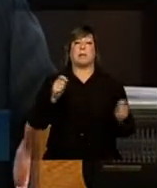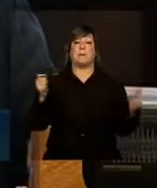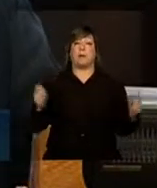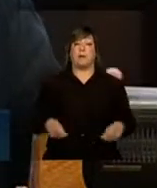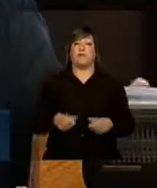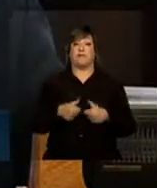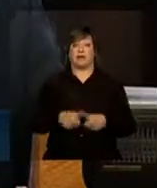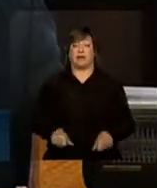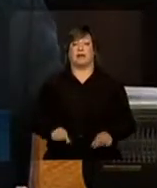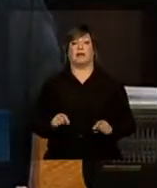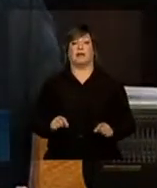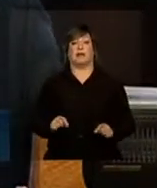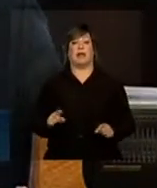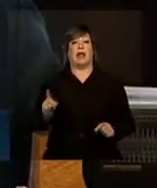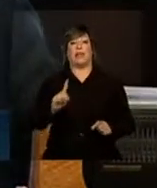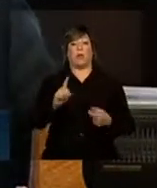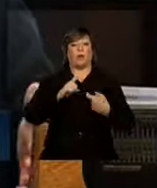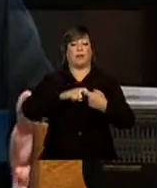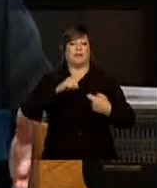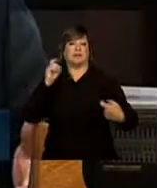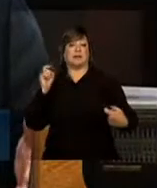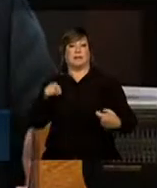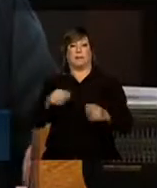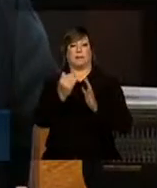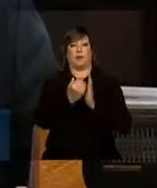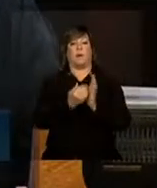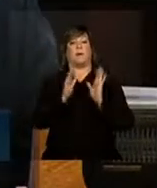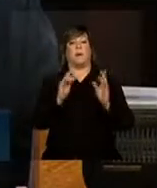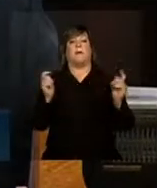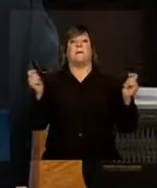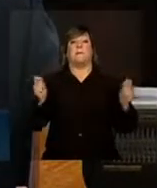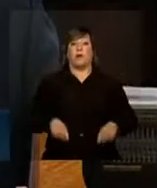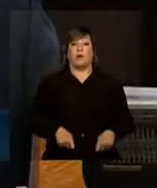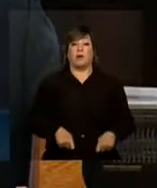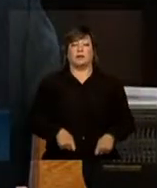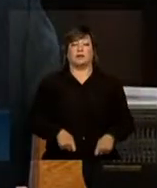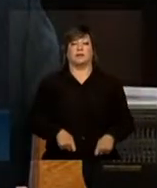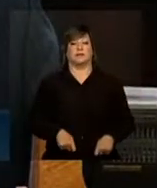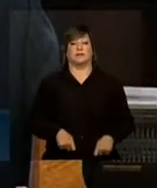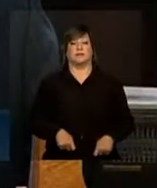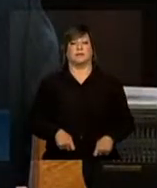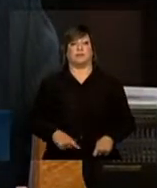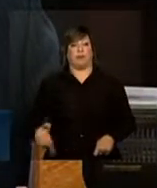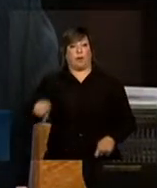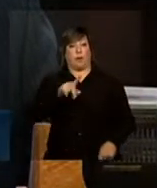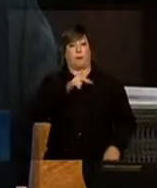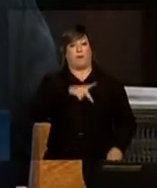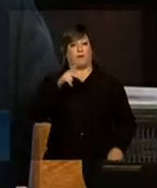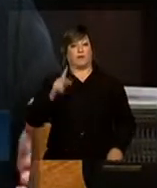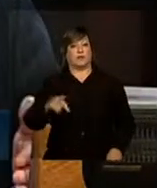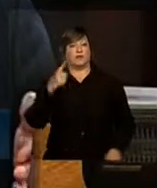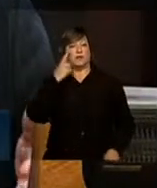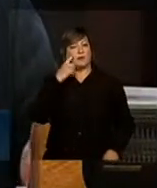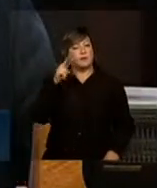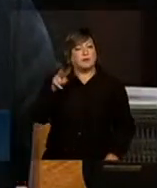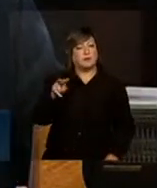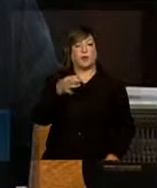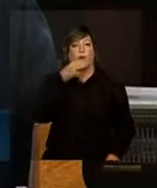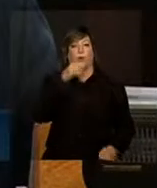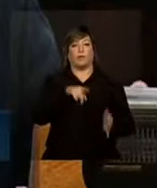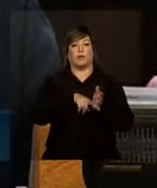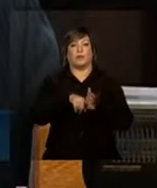não desligados do programa, mas pode ser sugerido pelos professores que o avaliam